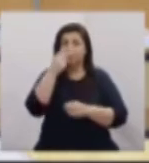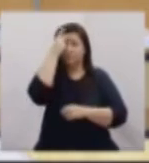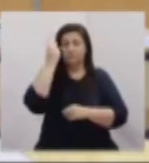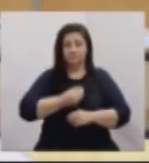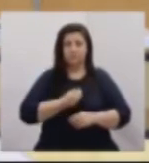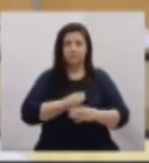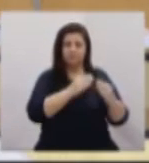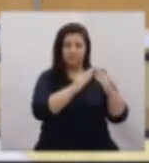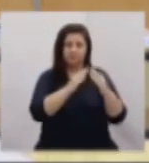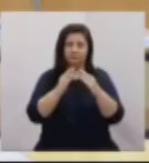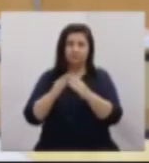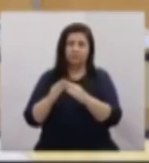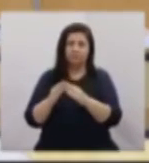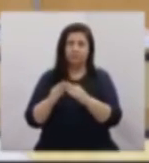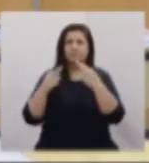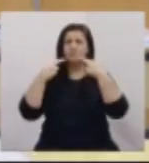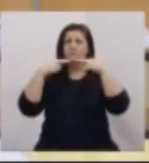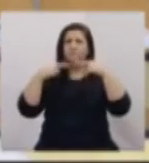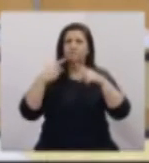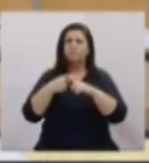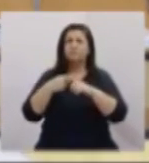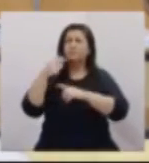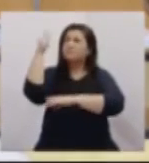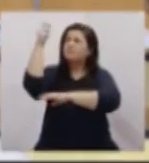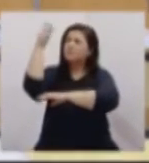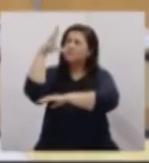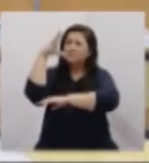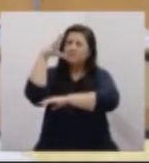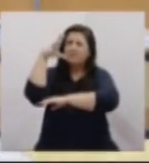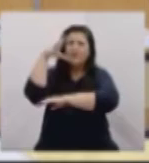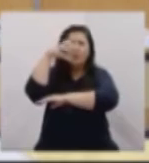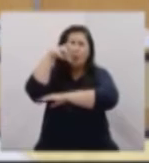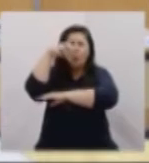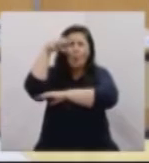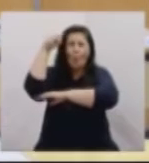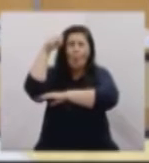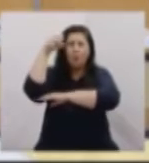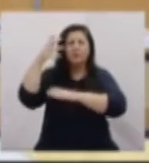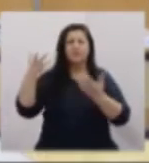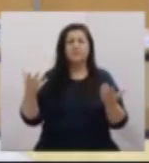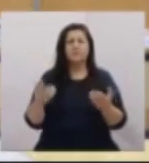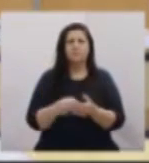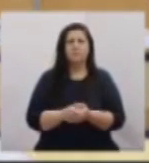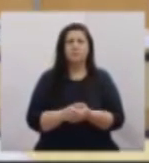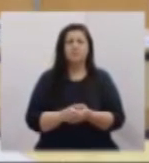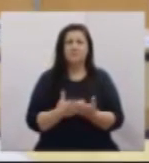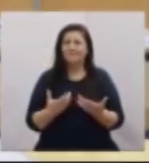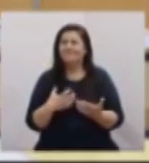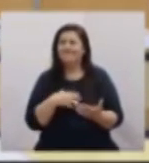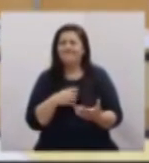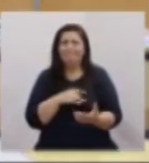à demasiada ausência de luminosidade no trecho, o que vem reiteradamente trazendo sensação